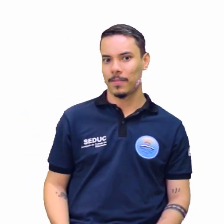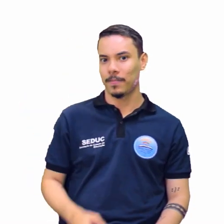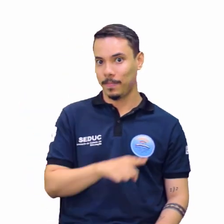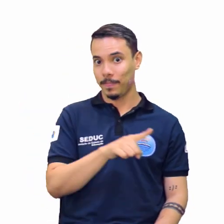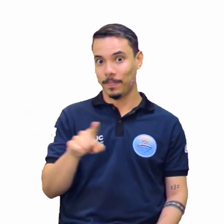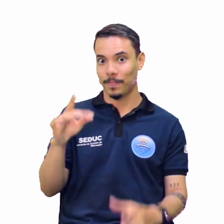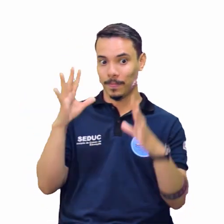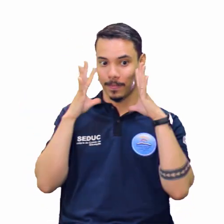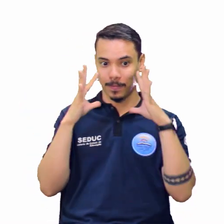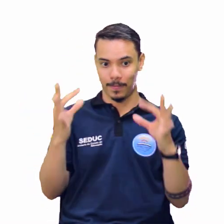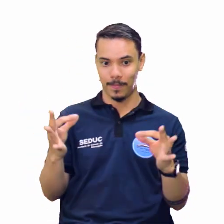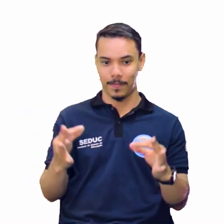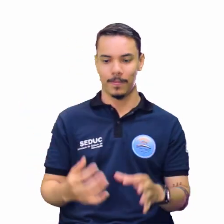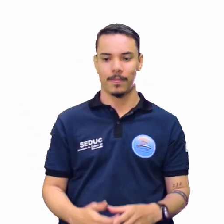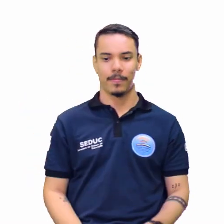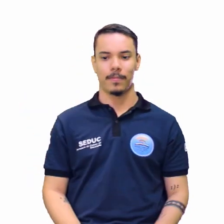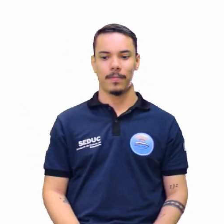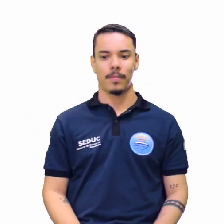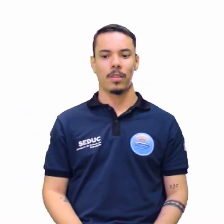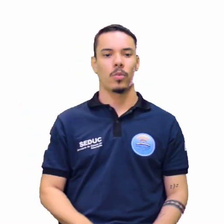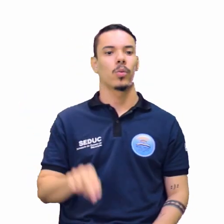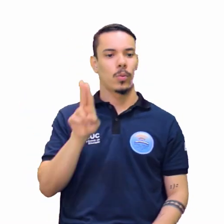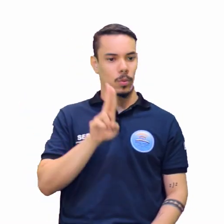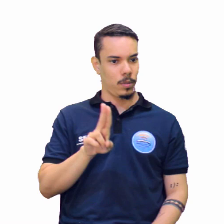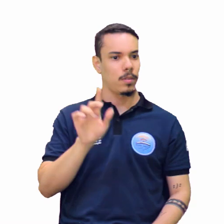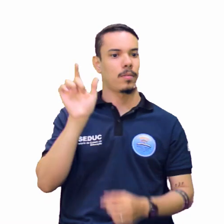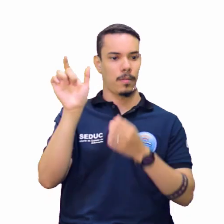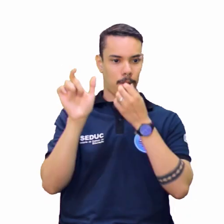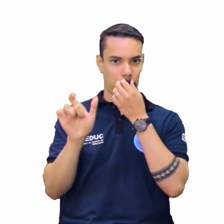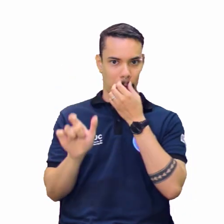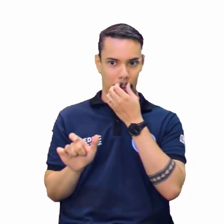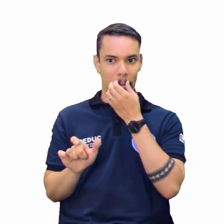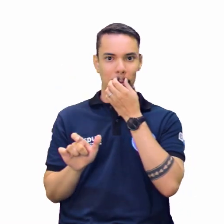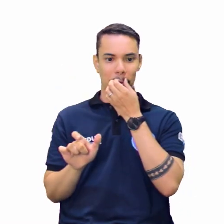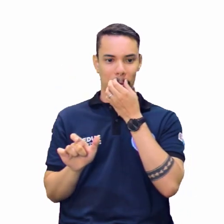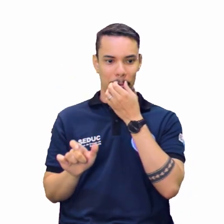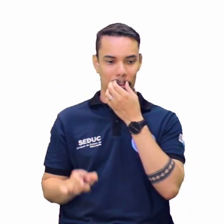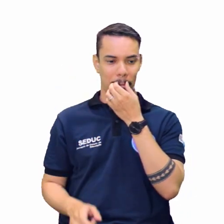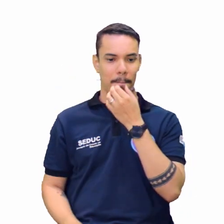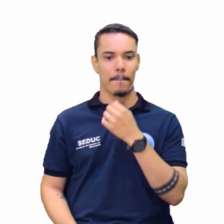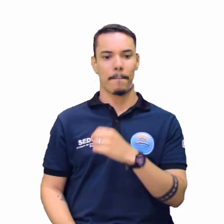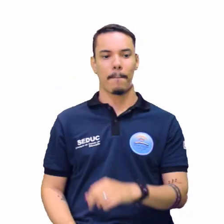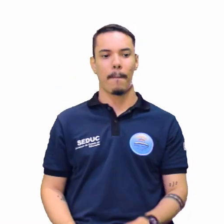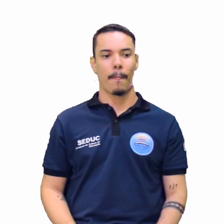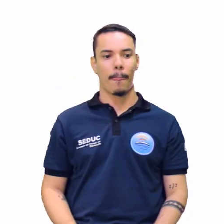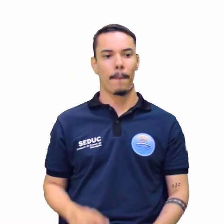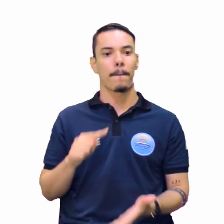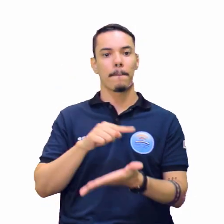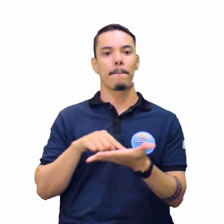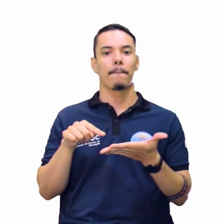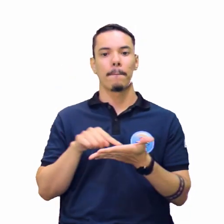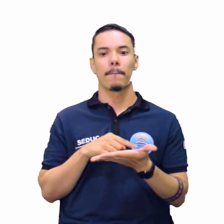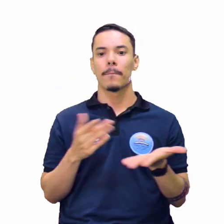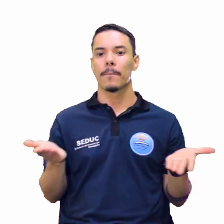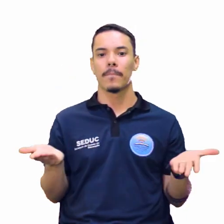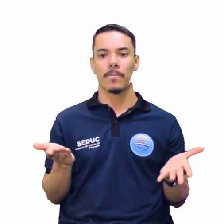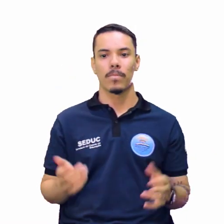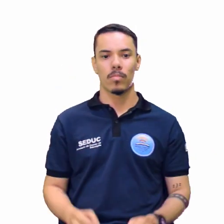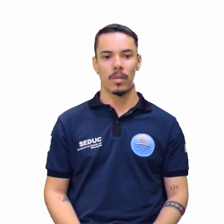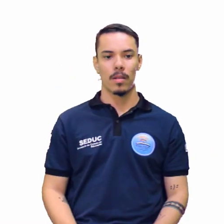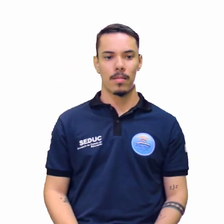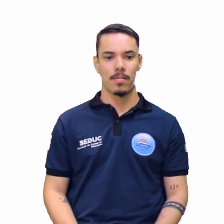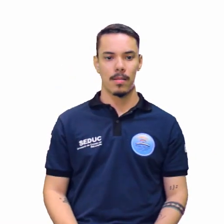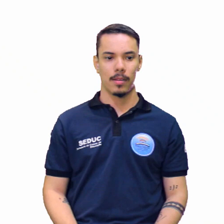prestou atenção tá usei palavra dali vamos lá você vai marcar né